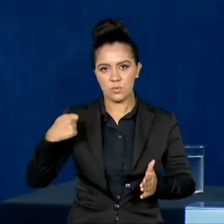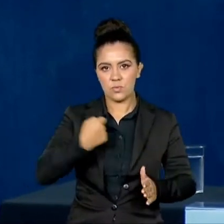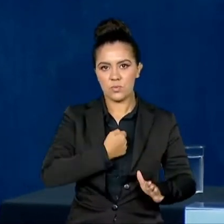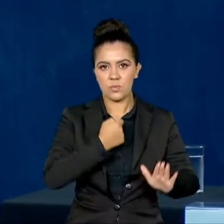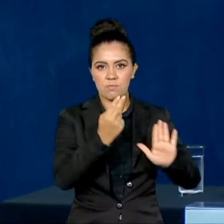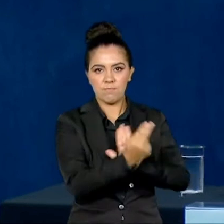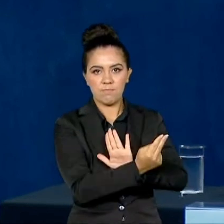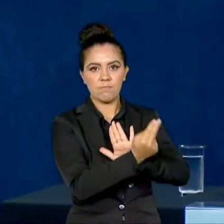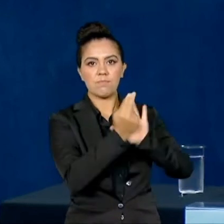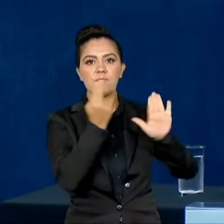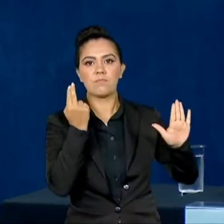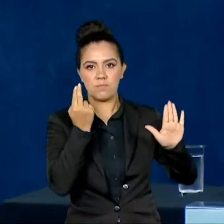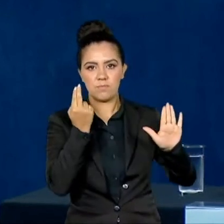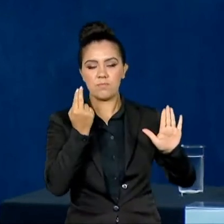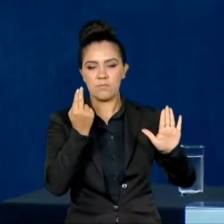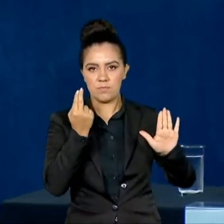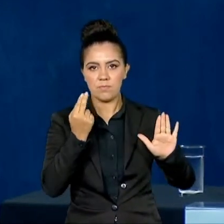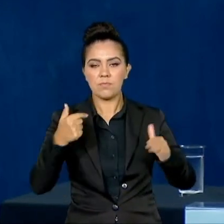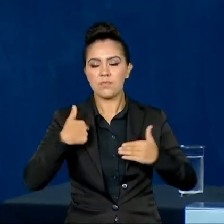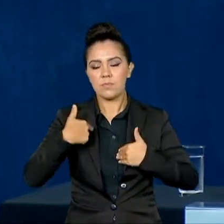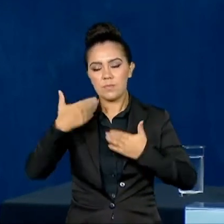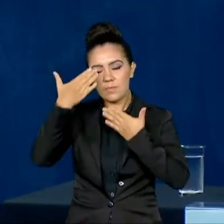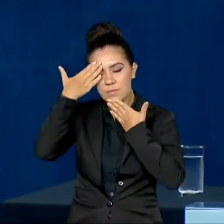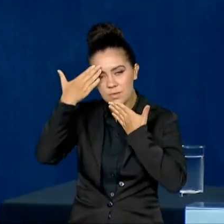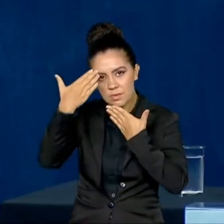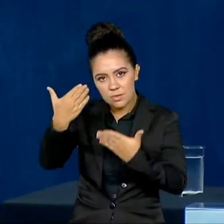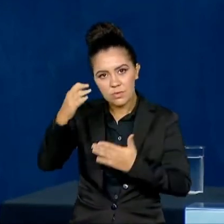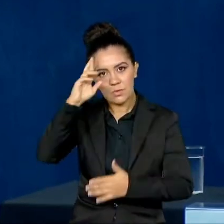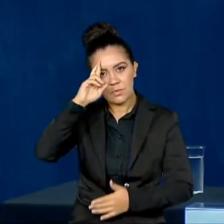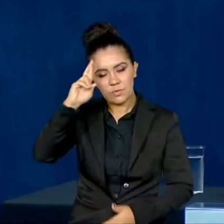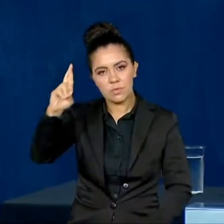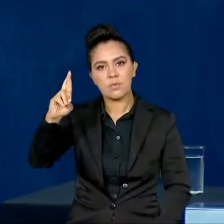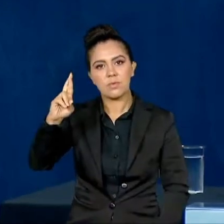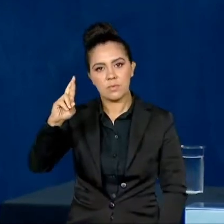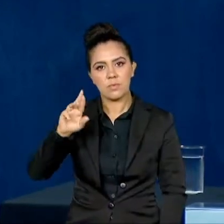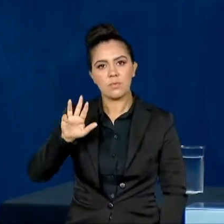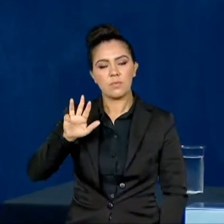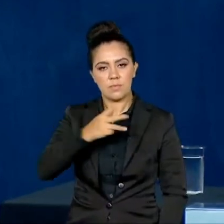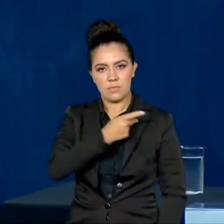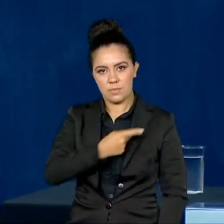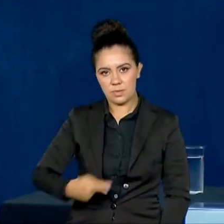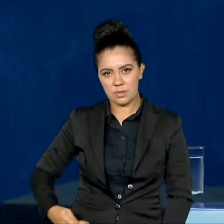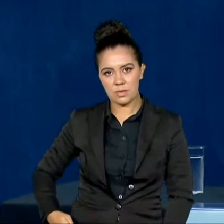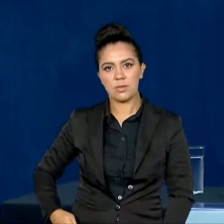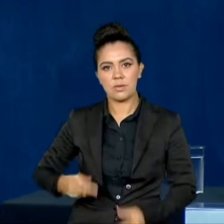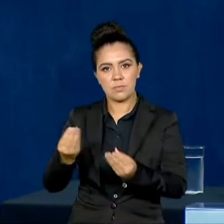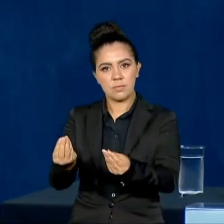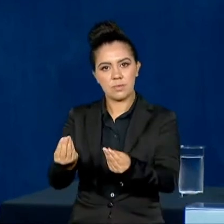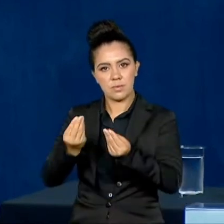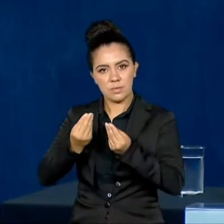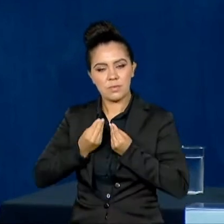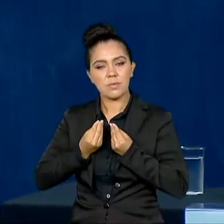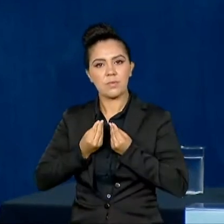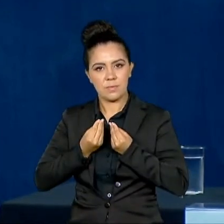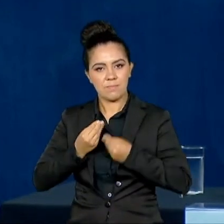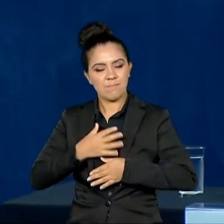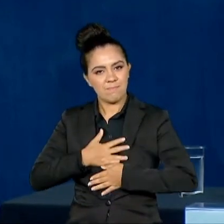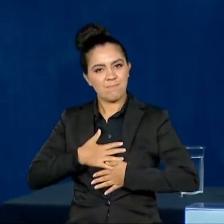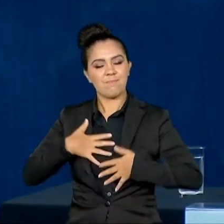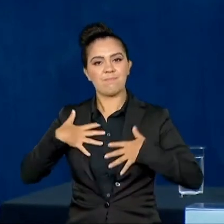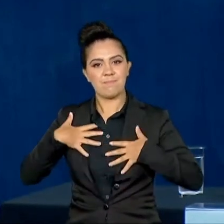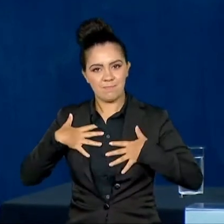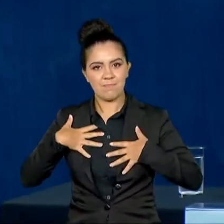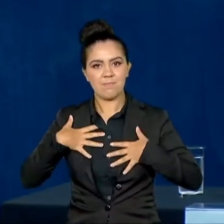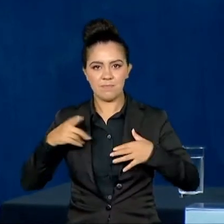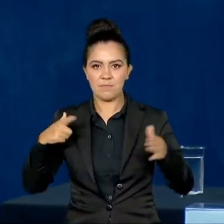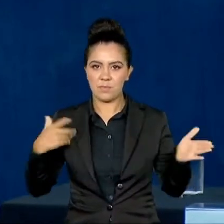assumo. Sou-lhe grato, senhor presidente, mais ainda, por ter deferido o privilégio da sua presença na sede da